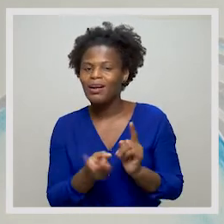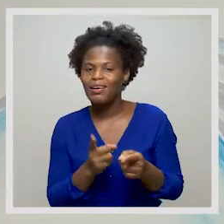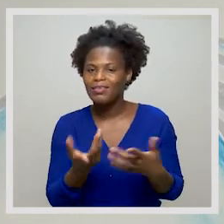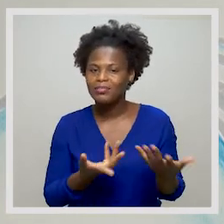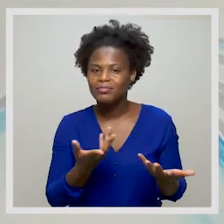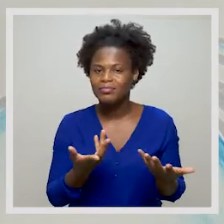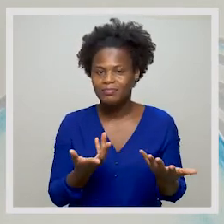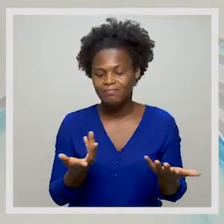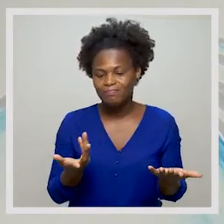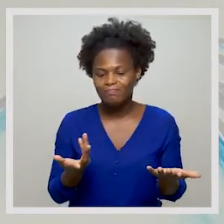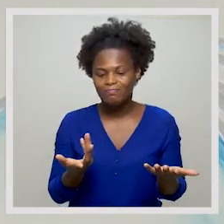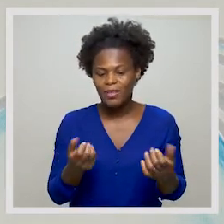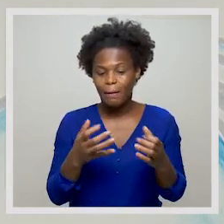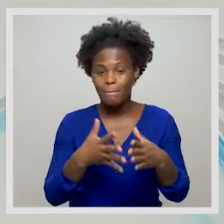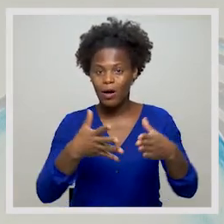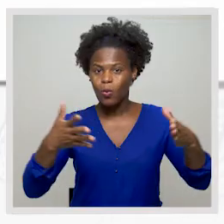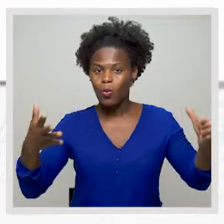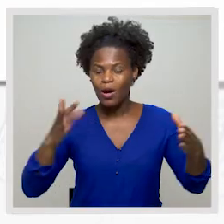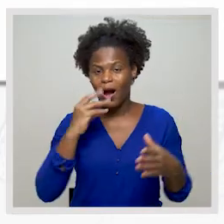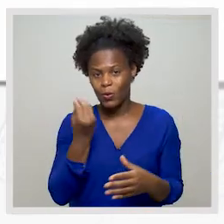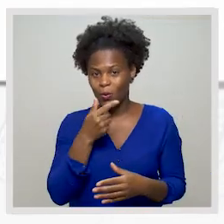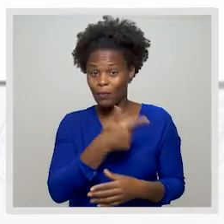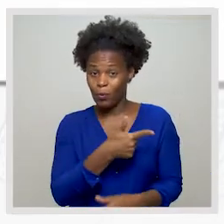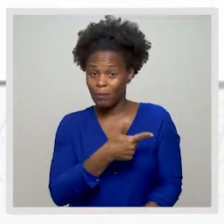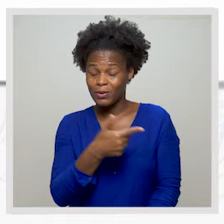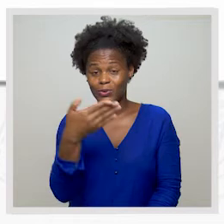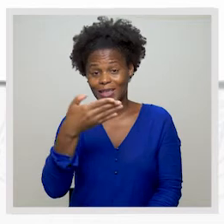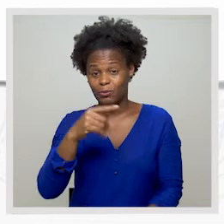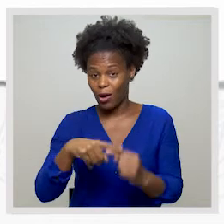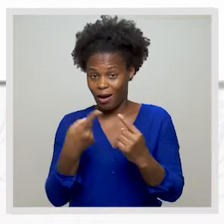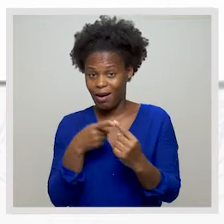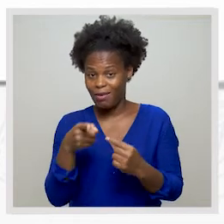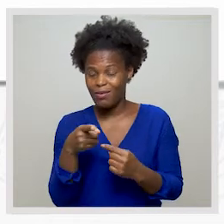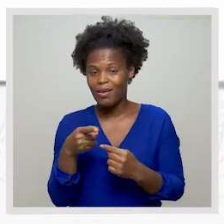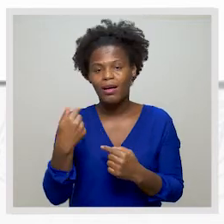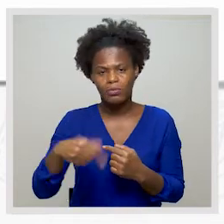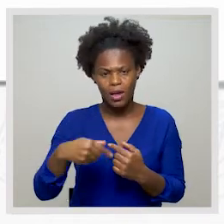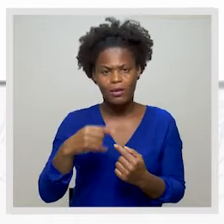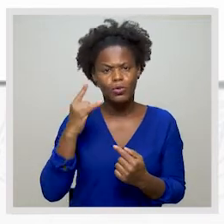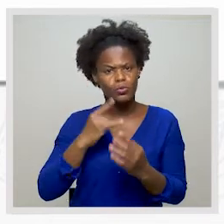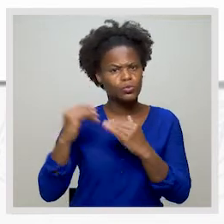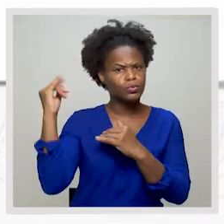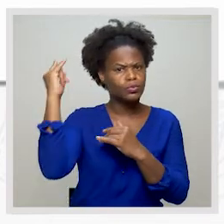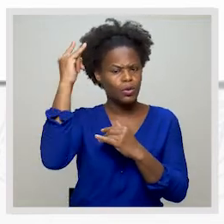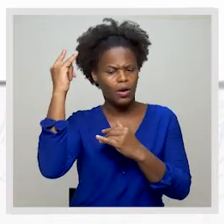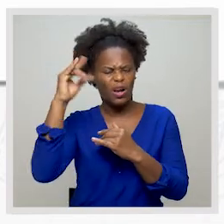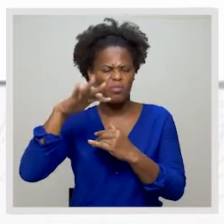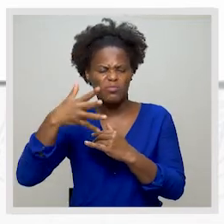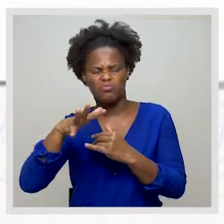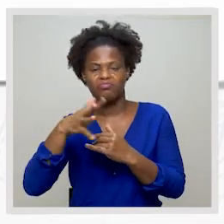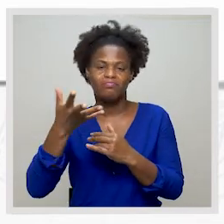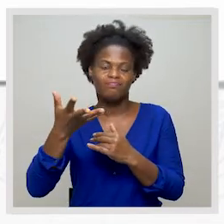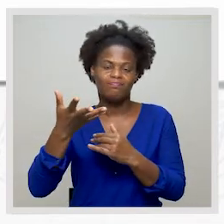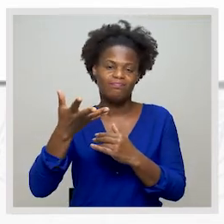ver que a maioria dos alunos da turma do 7º ano tem altura